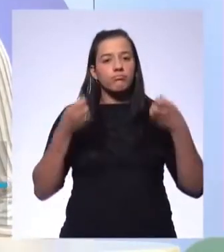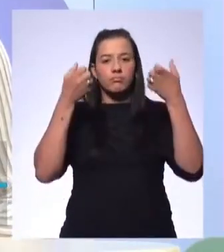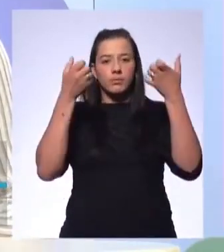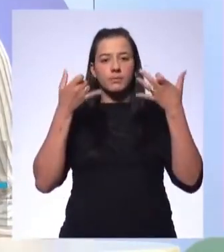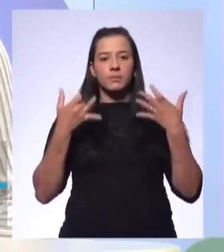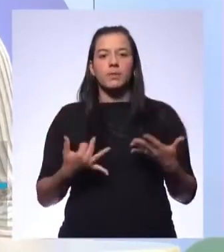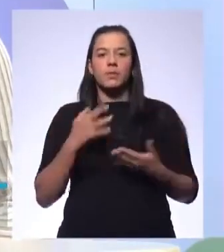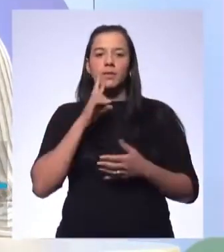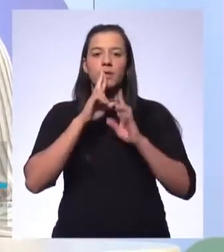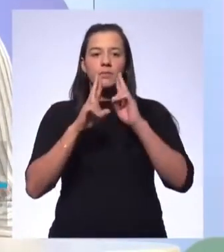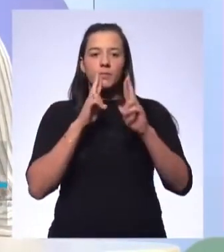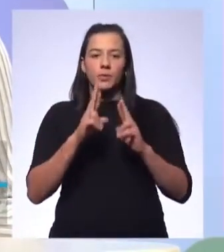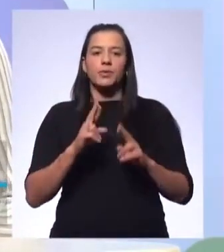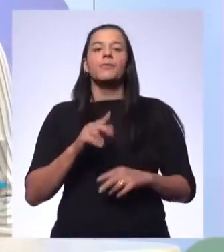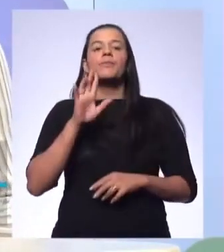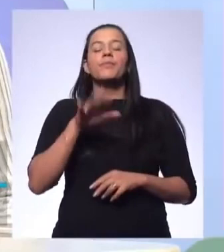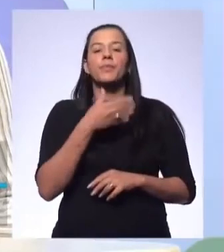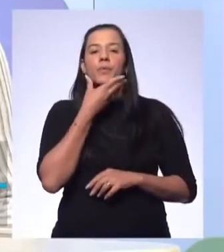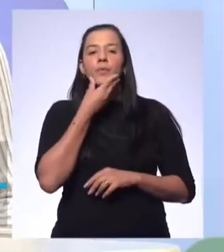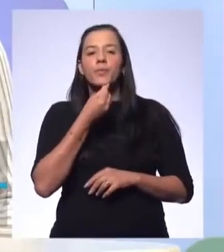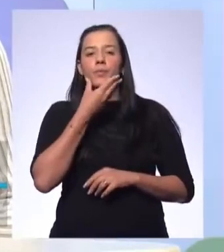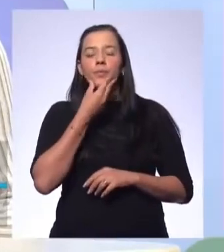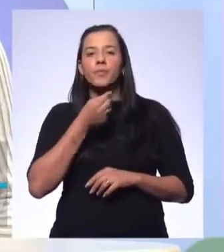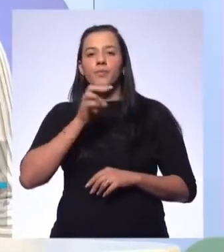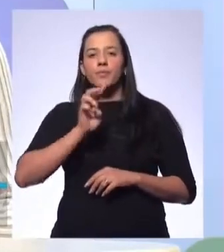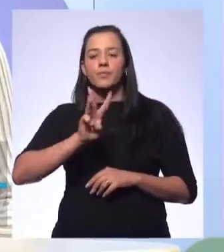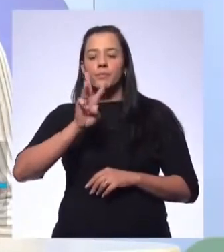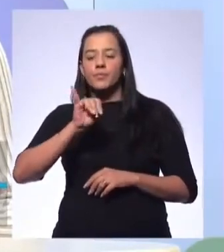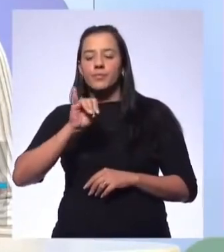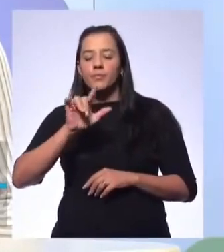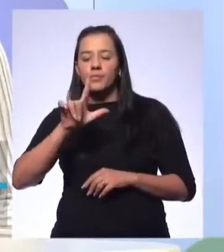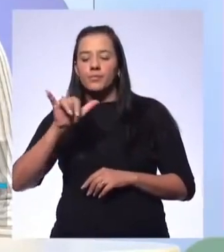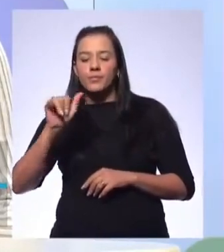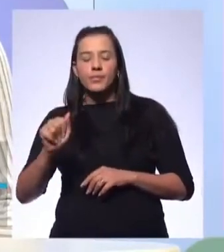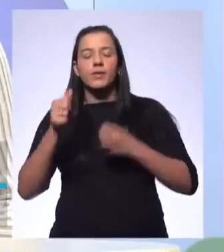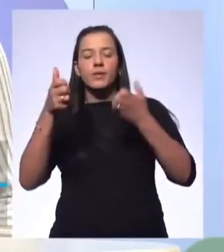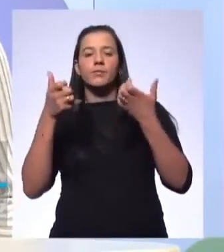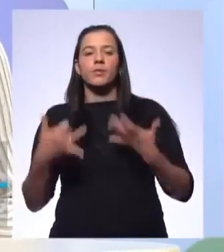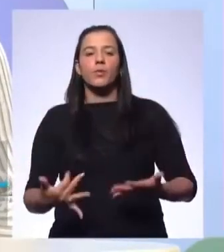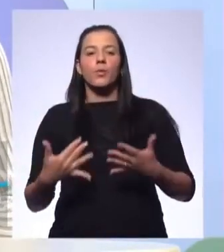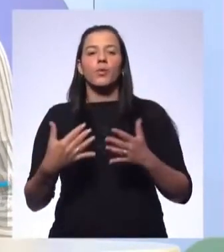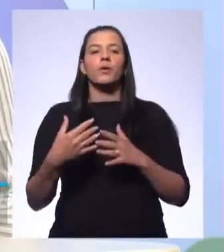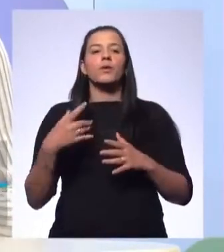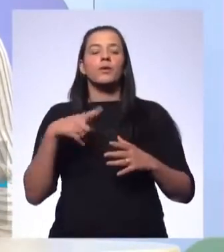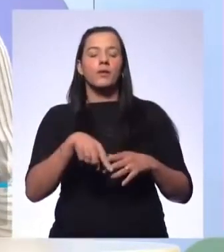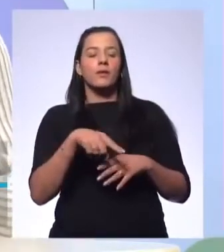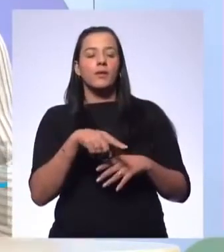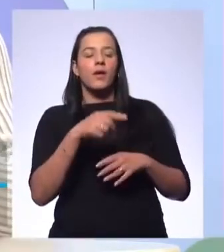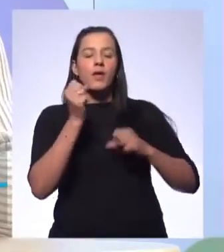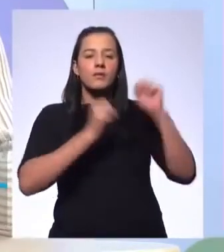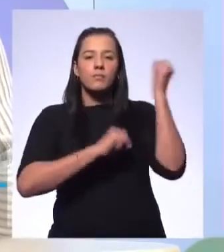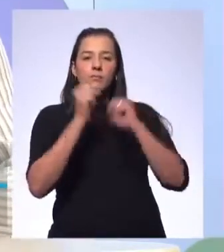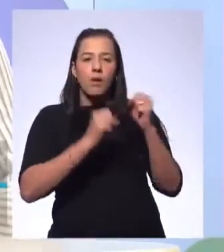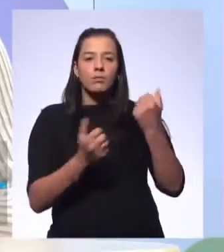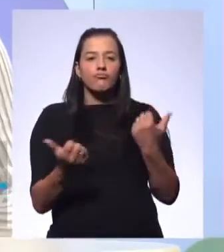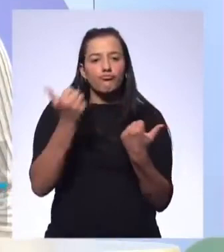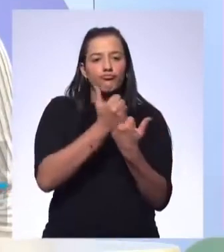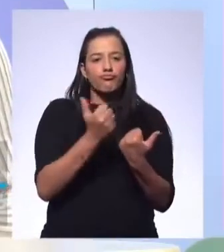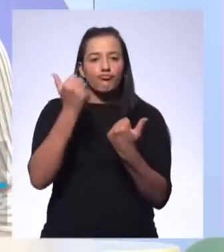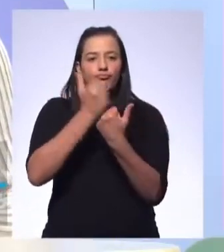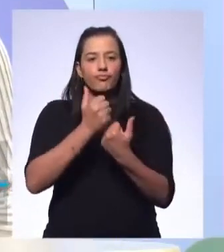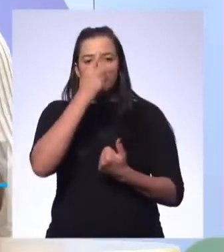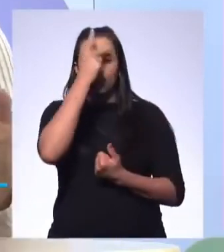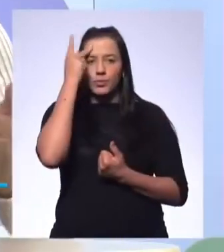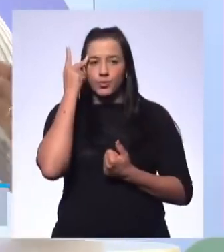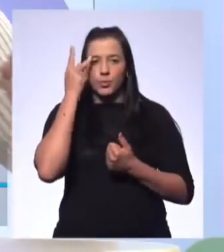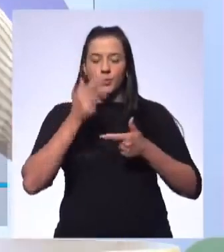Então, o William diz assim: as máquinas substituíram as pessoas no emprego, etc., e a poluição, o desmatamento. Quer